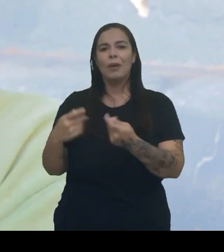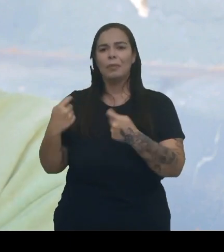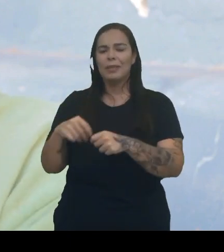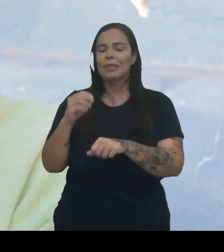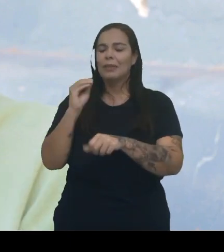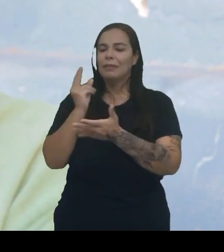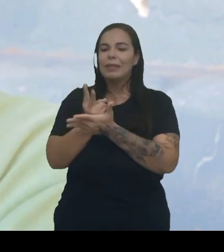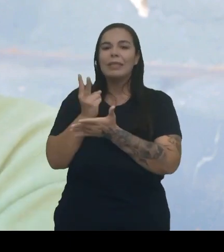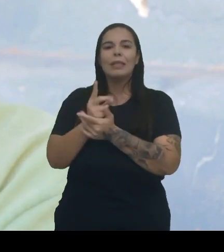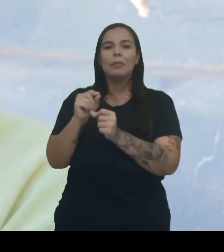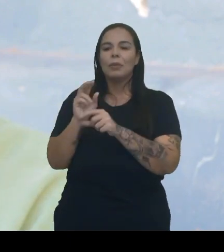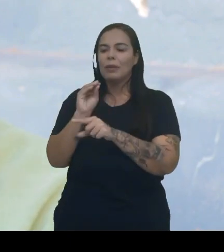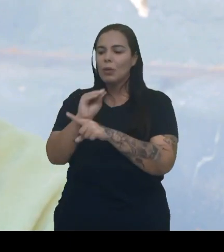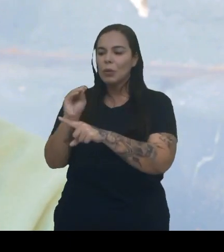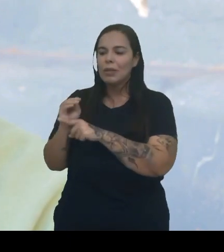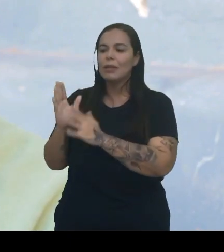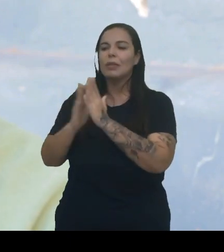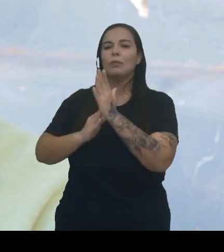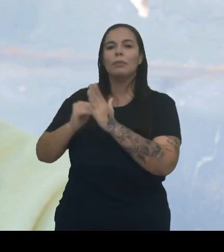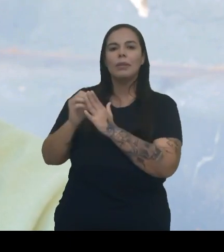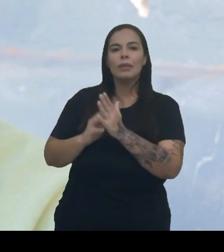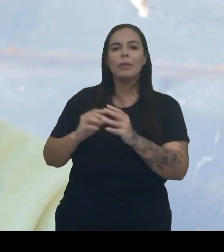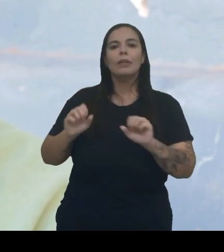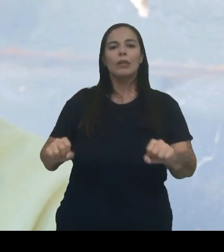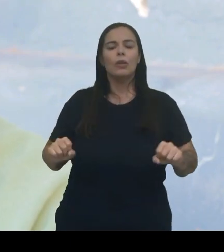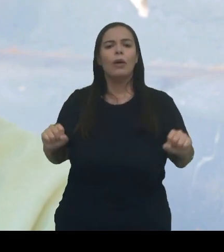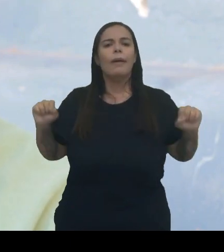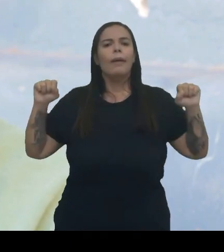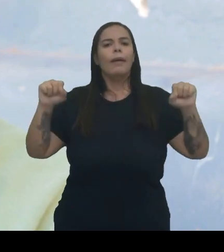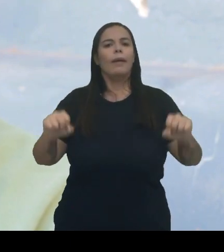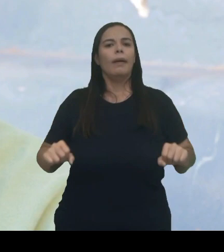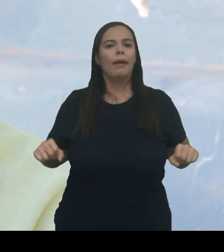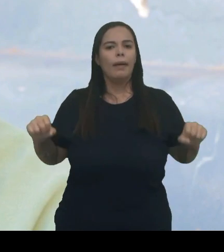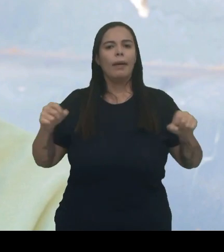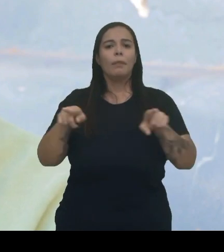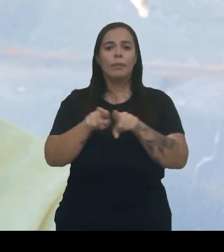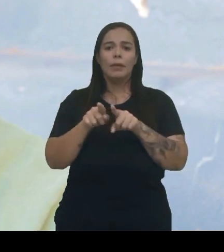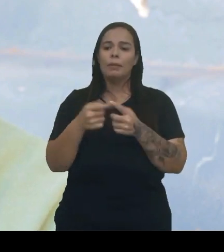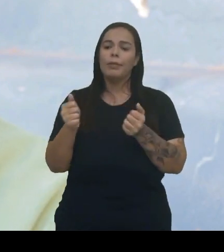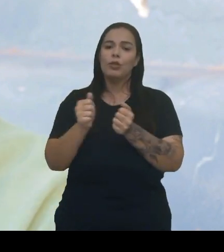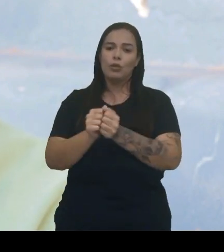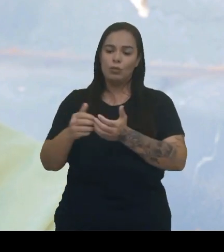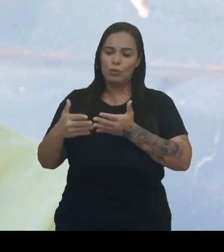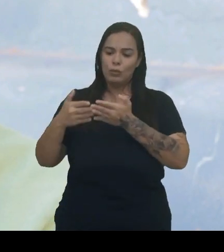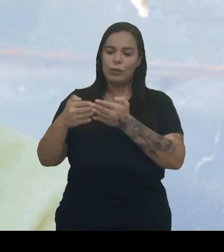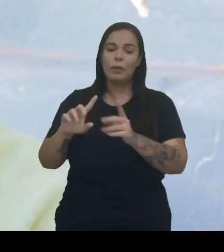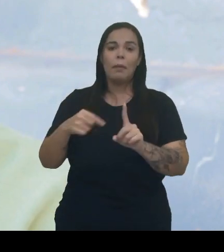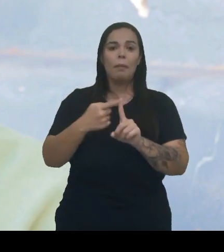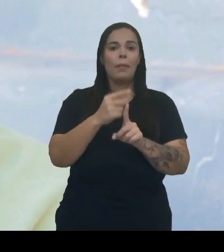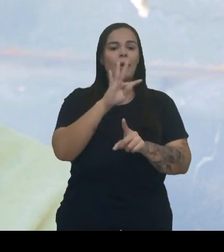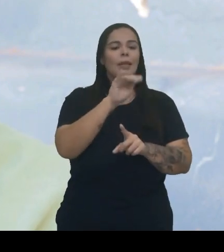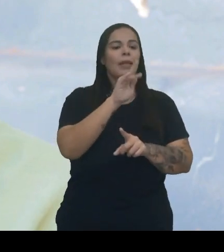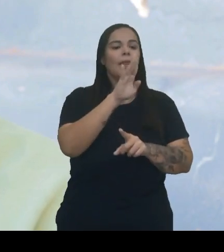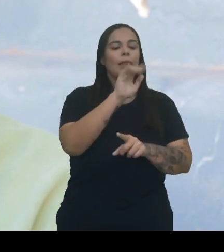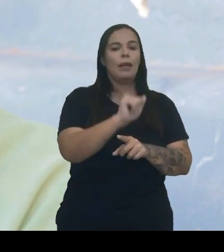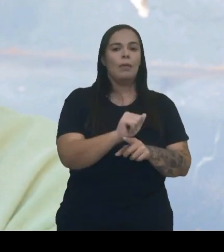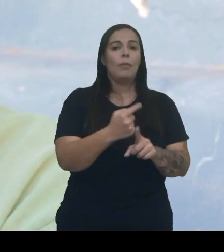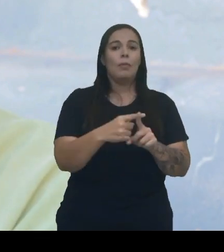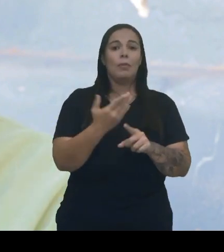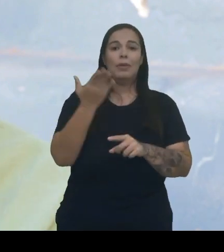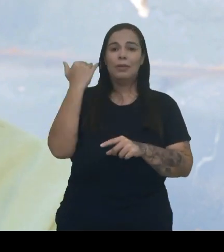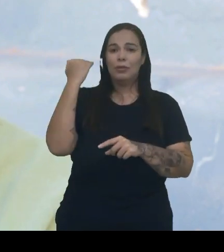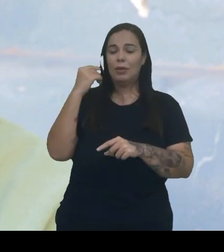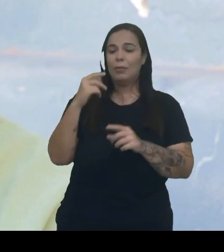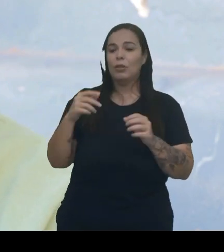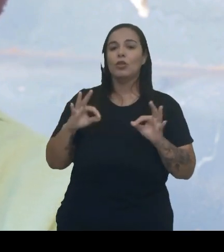pintando. E não os é durativa, não. Hein? Os remos vieram junto com as canoas? Os ou- remos e as tábuas de sobre fundo, antigamente era tudo de